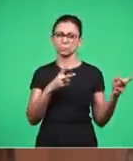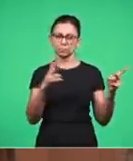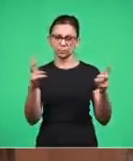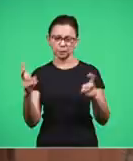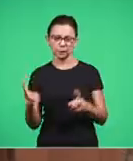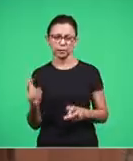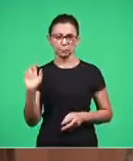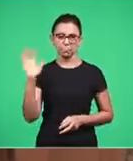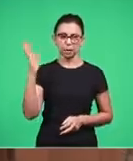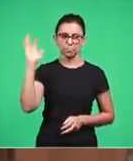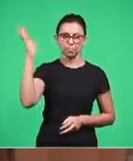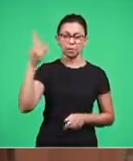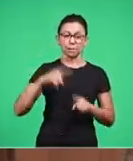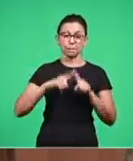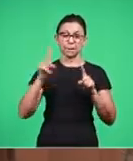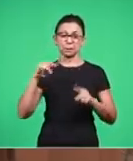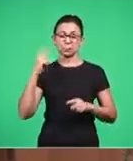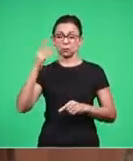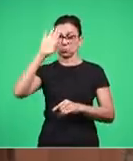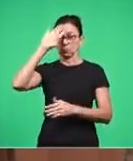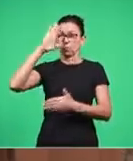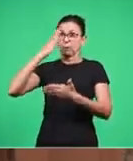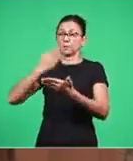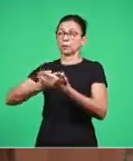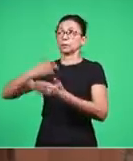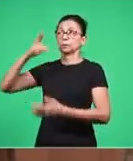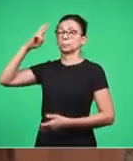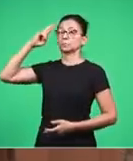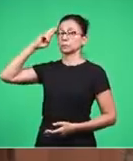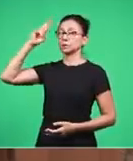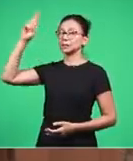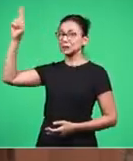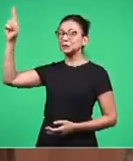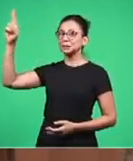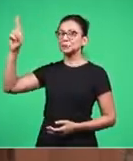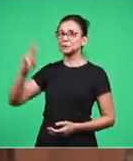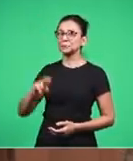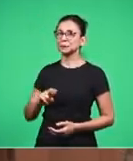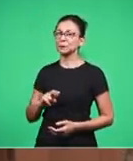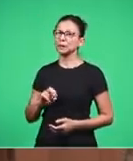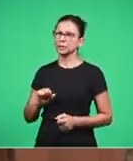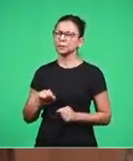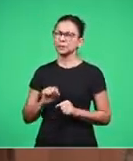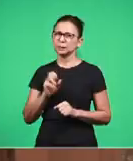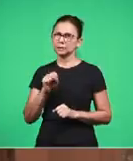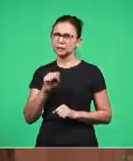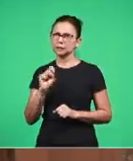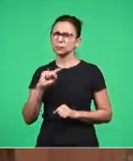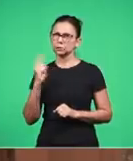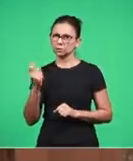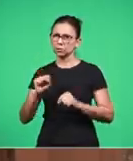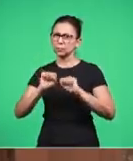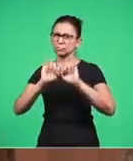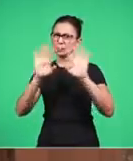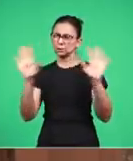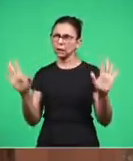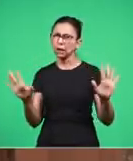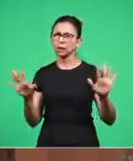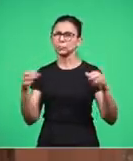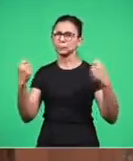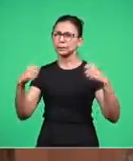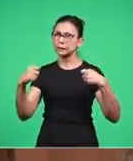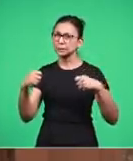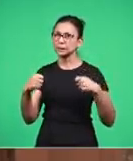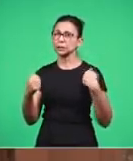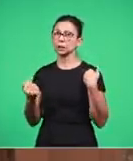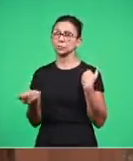Senhor. Evidentemente, nós temos que fazer, seguir as orientações para nos proteger, vamos resguardar